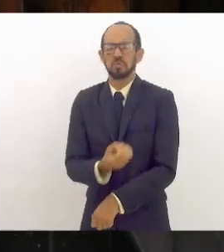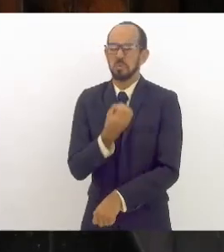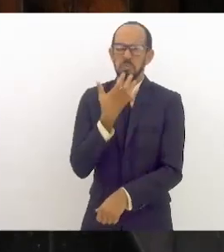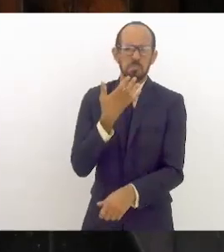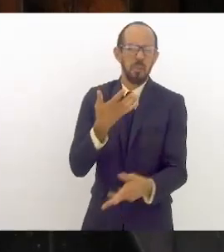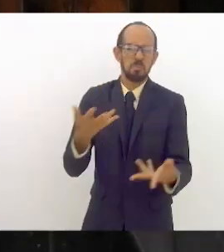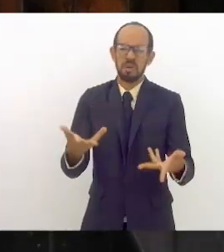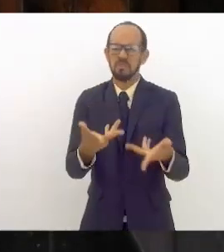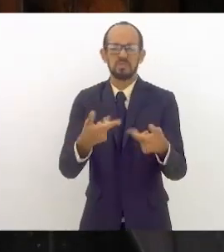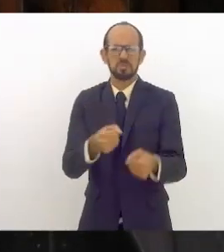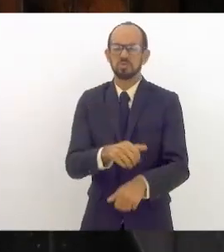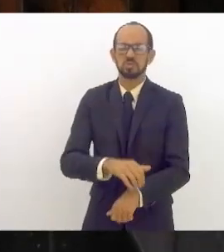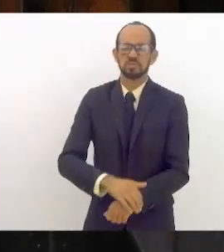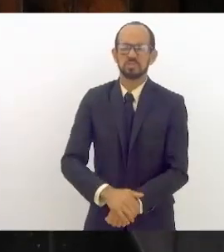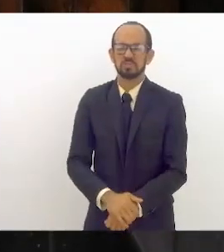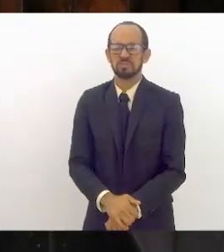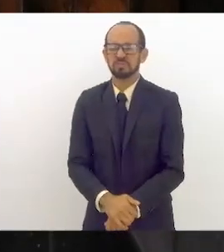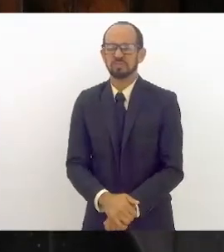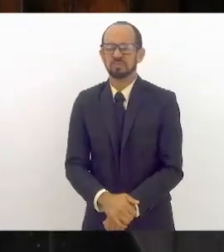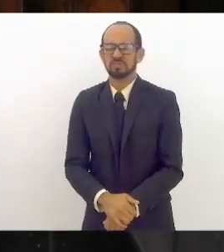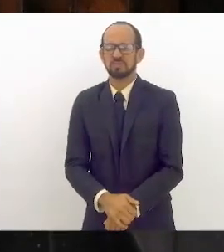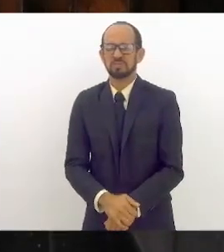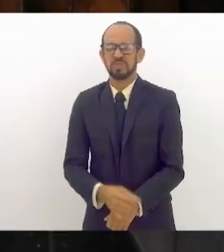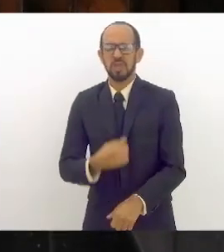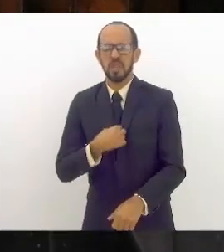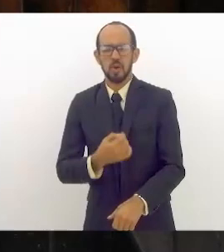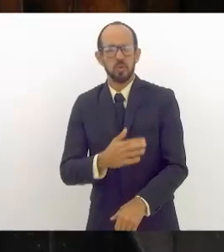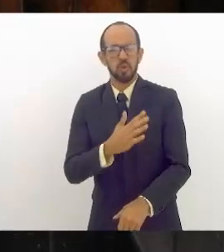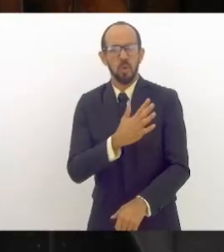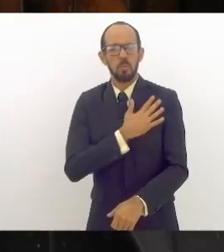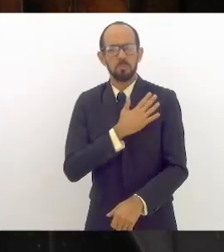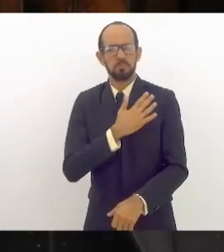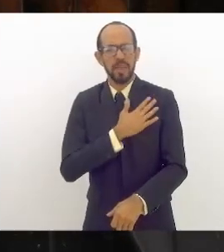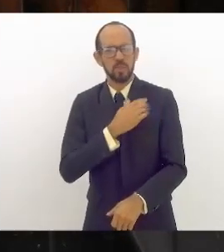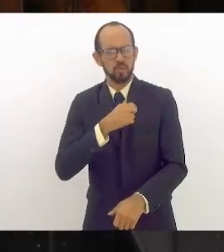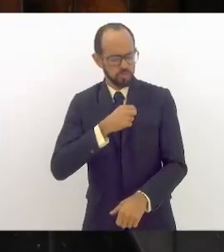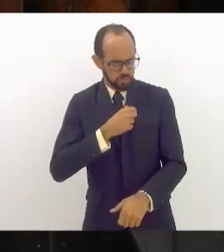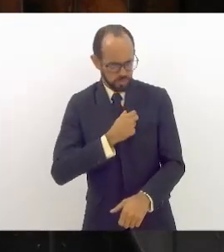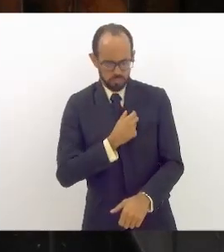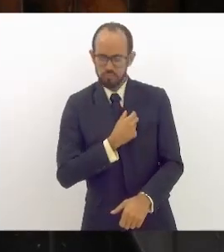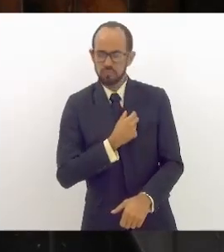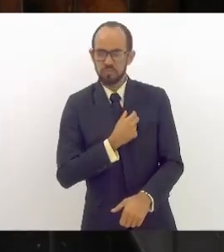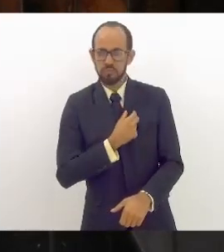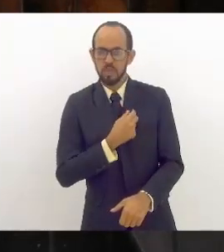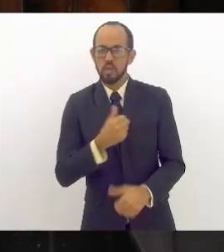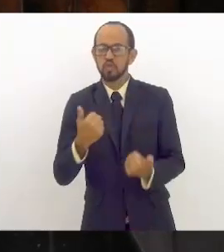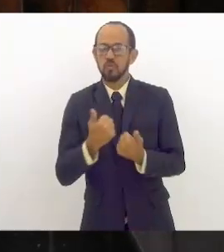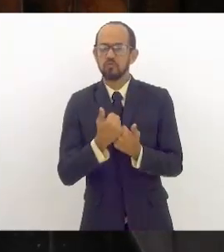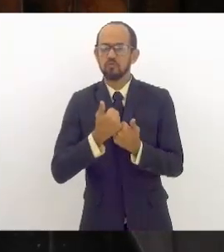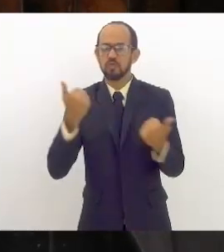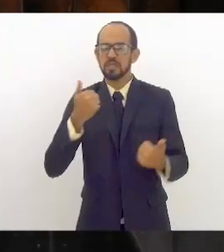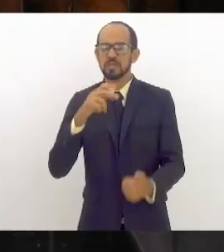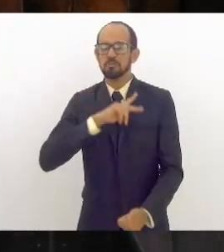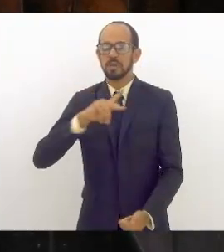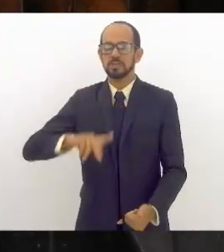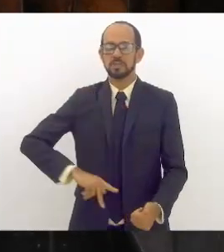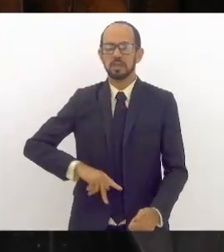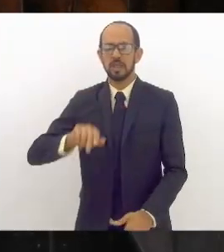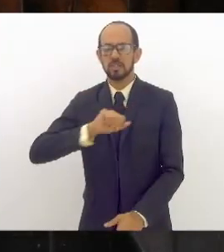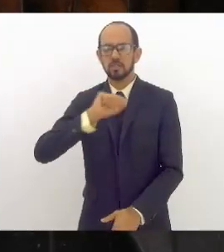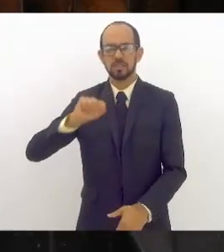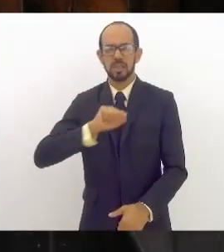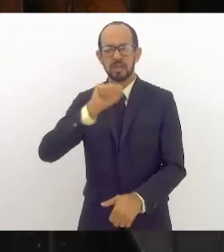tá aqui ó eu tô com peito aqui ó eu tive a honra de acabar de ser eleito vice-presidente da Associação